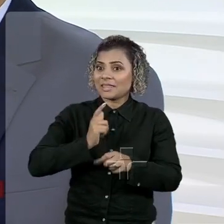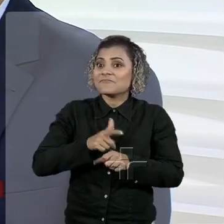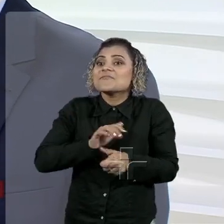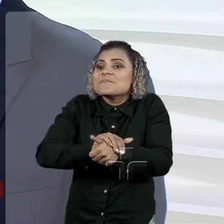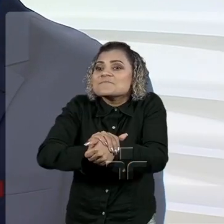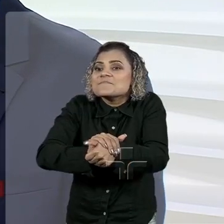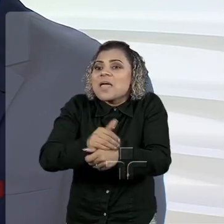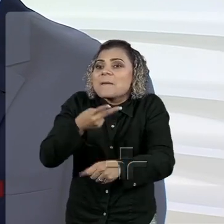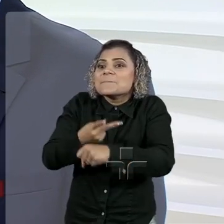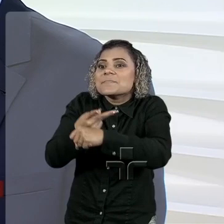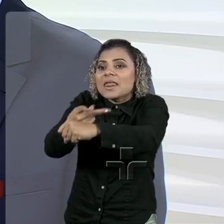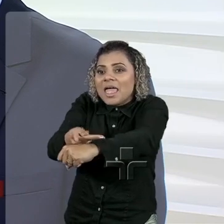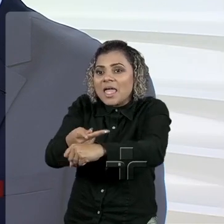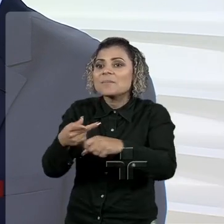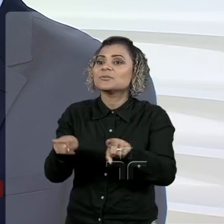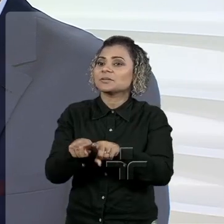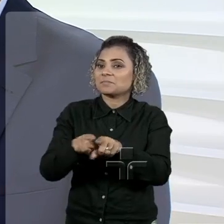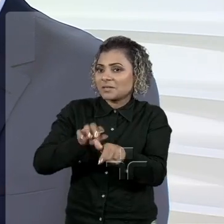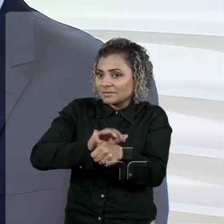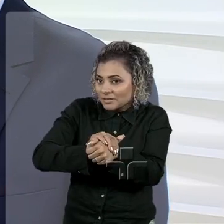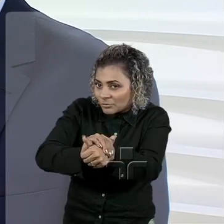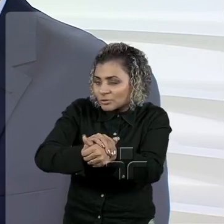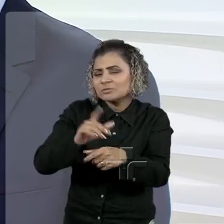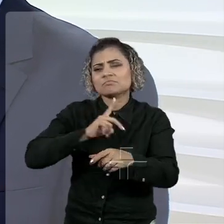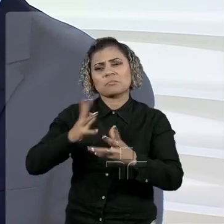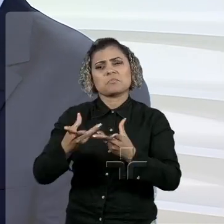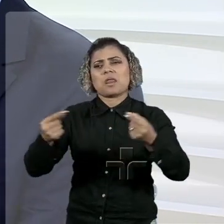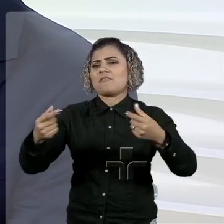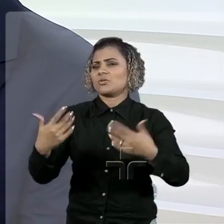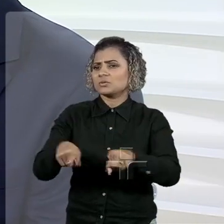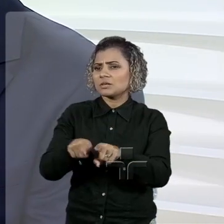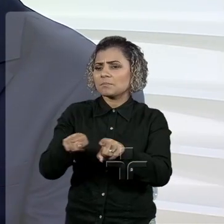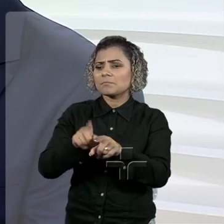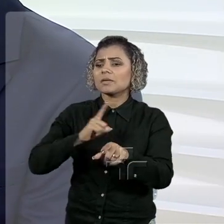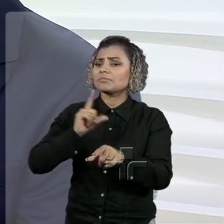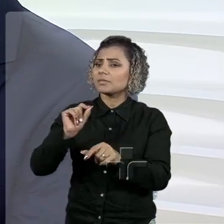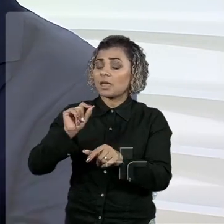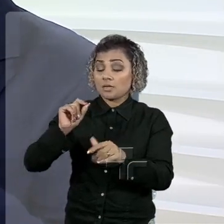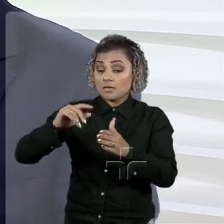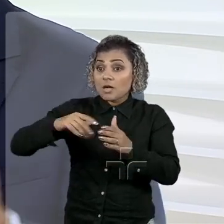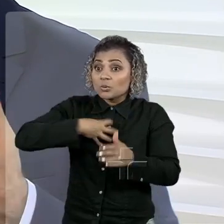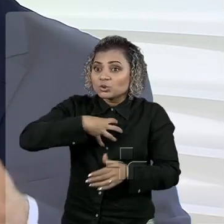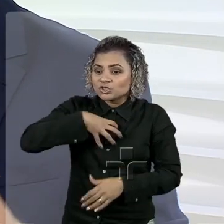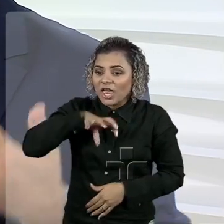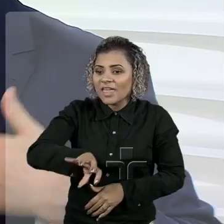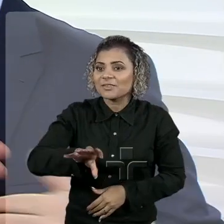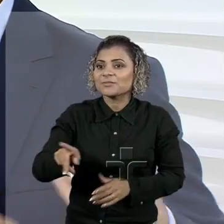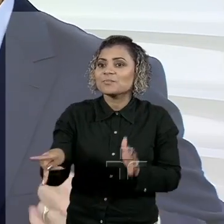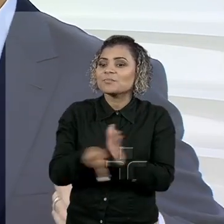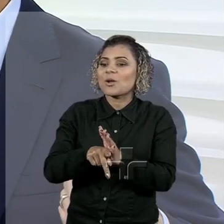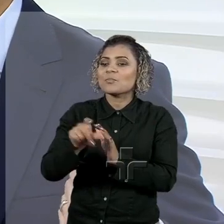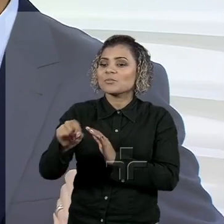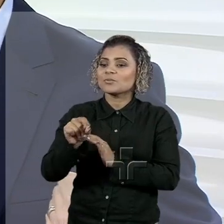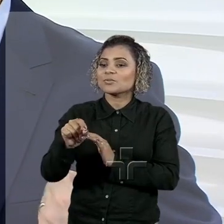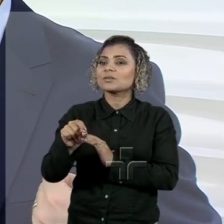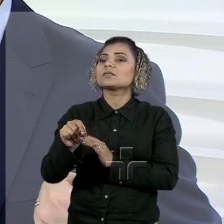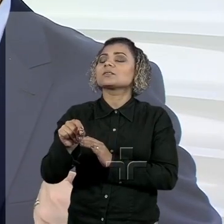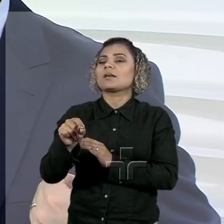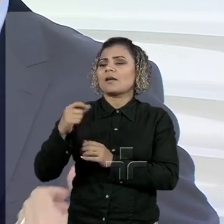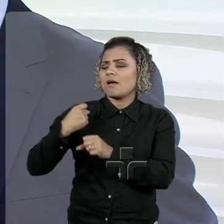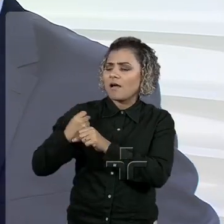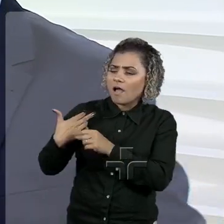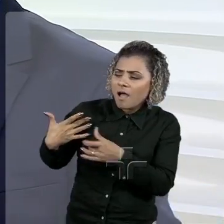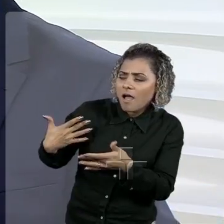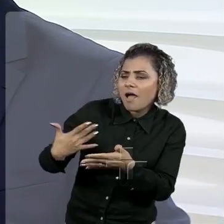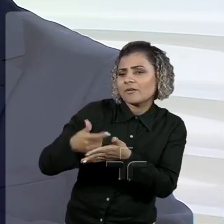livro que é fantástico, onde ela faz uma releitura das próprias coisas que escreveu ao longo do